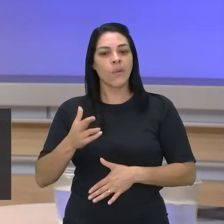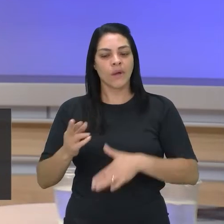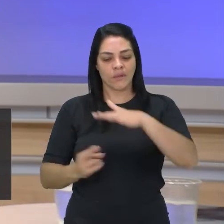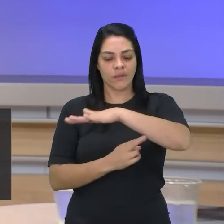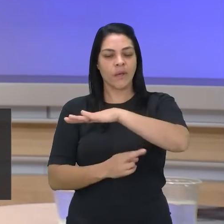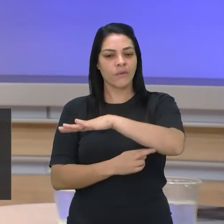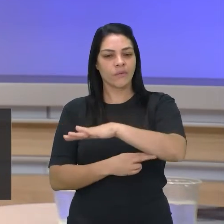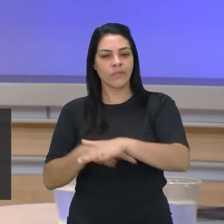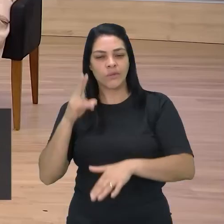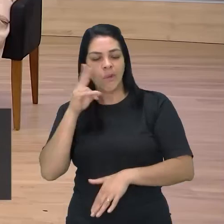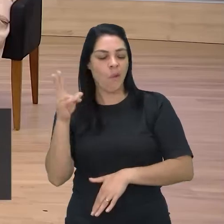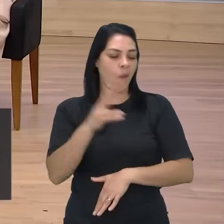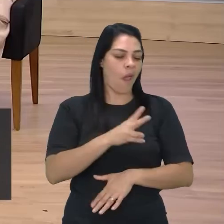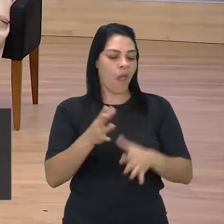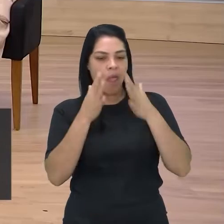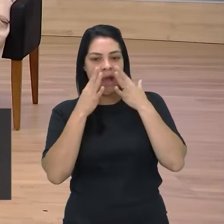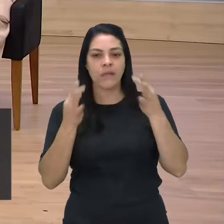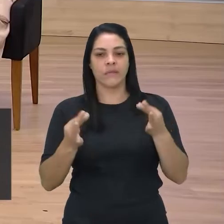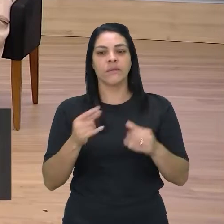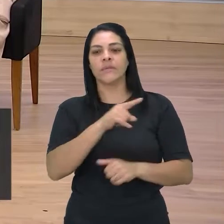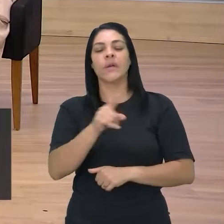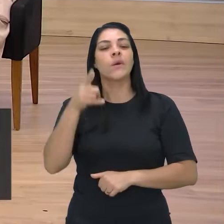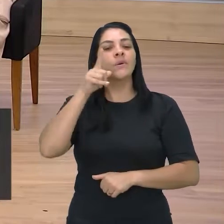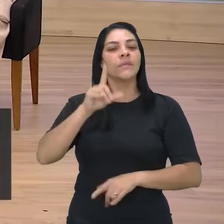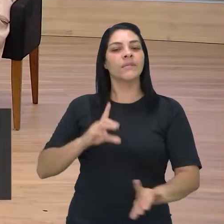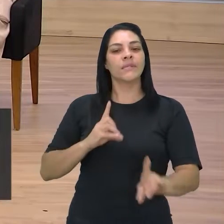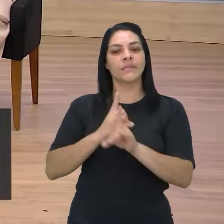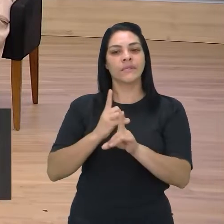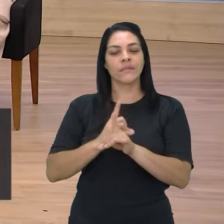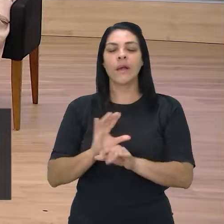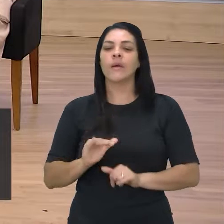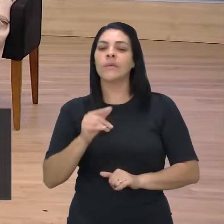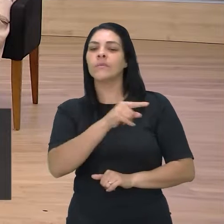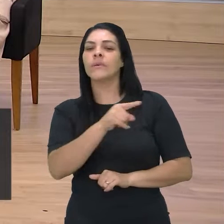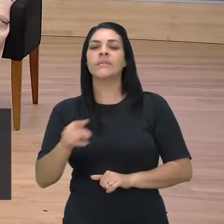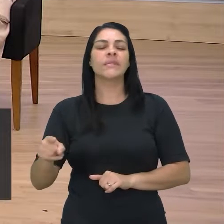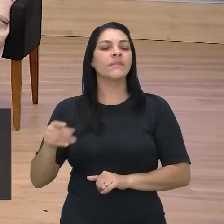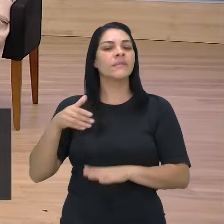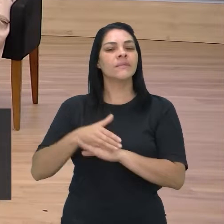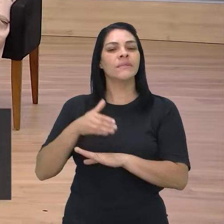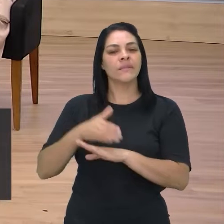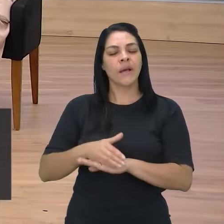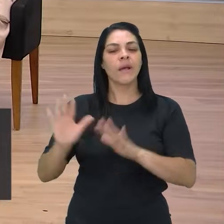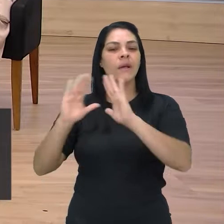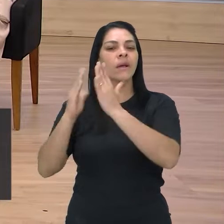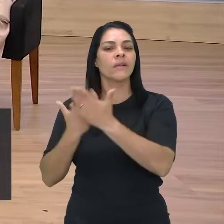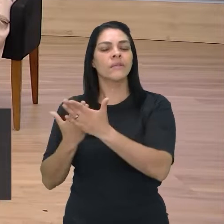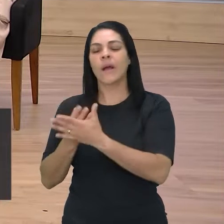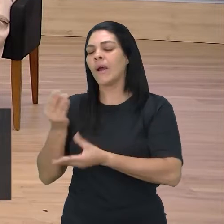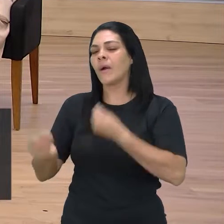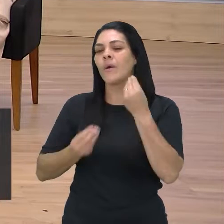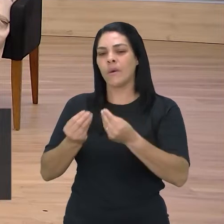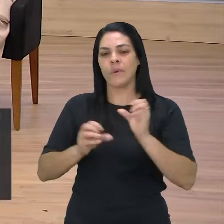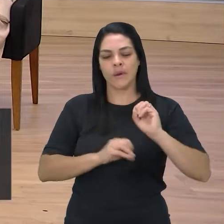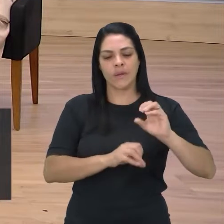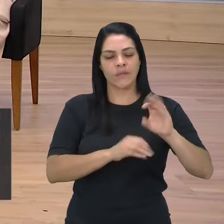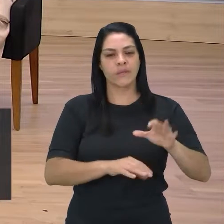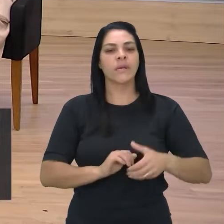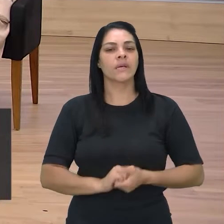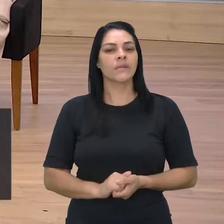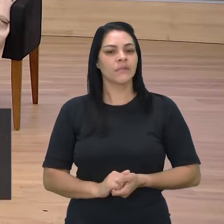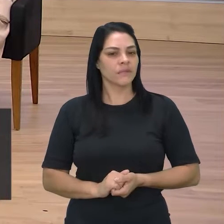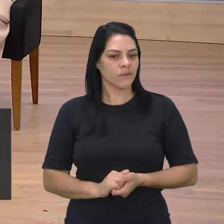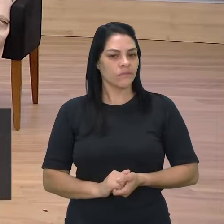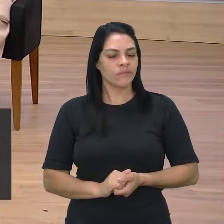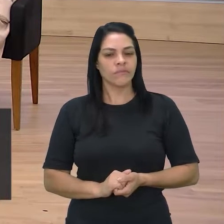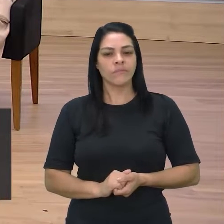encontrar. E desde quando que vocês estão atuando principalmente com escolas, né, com educação pública? Você pode contar um